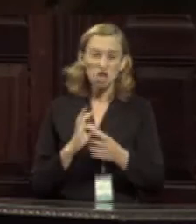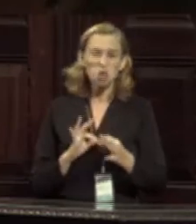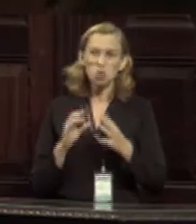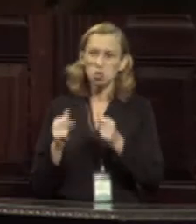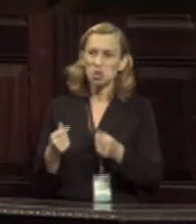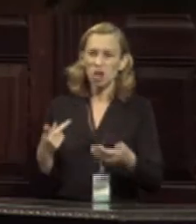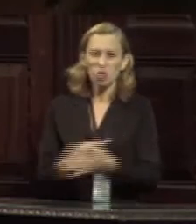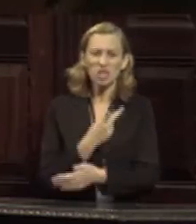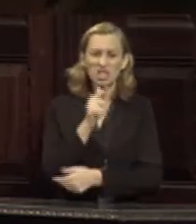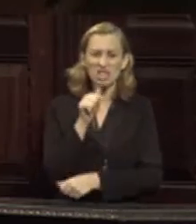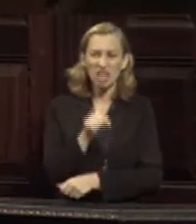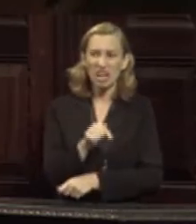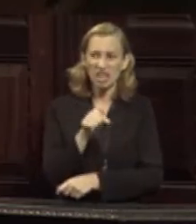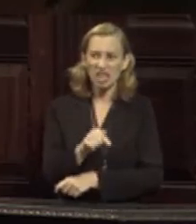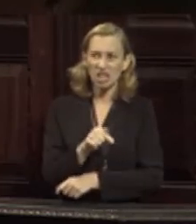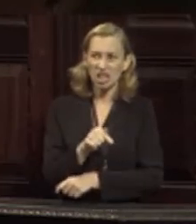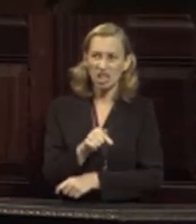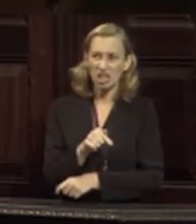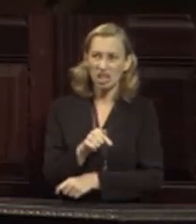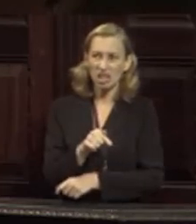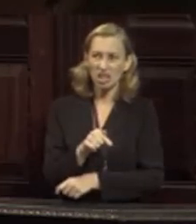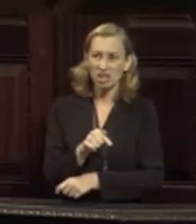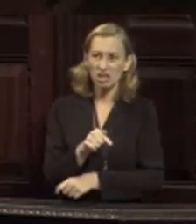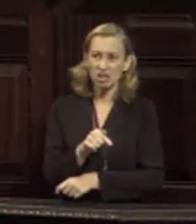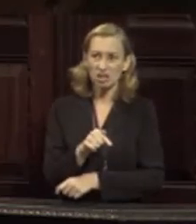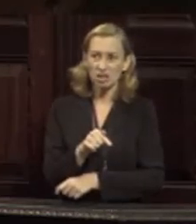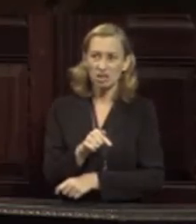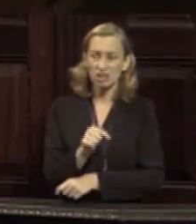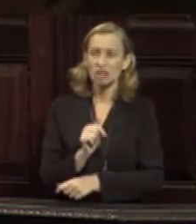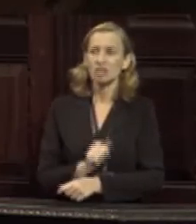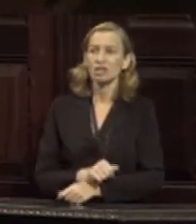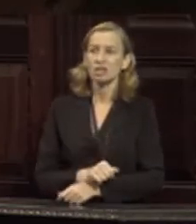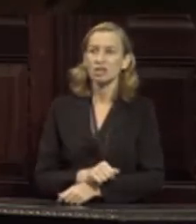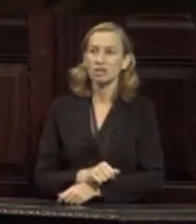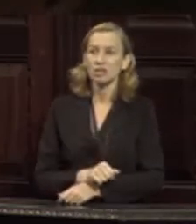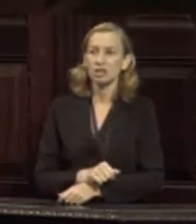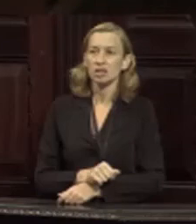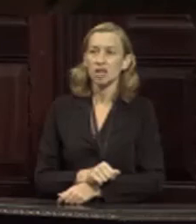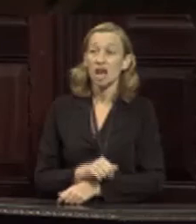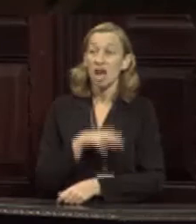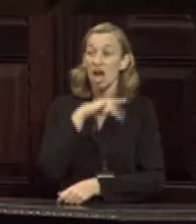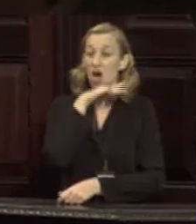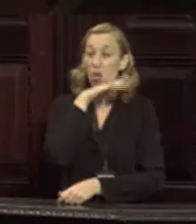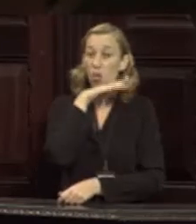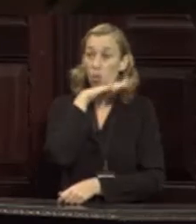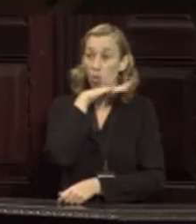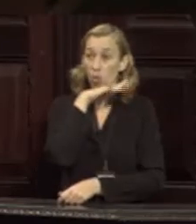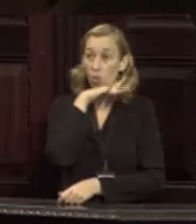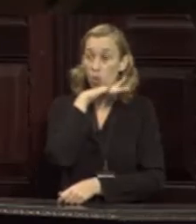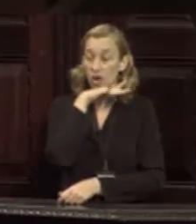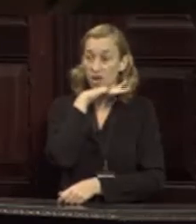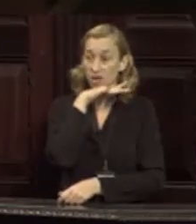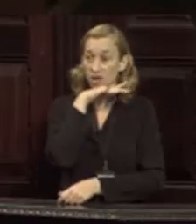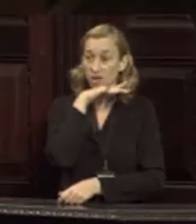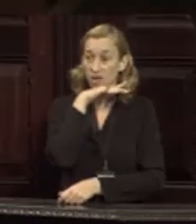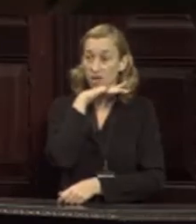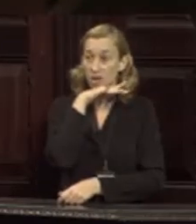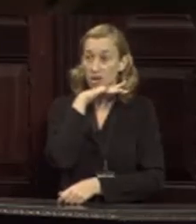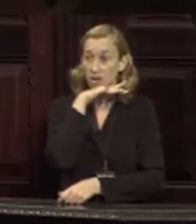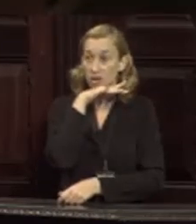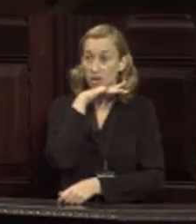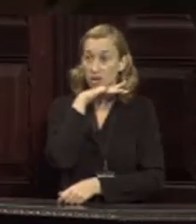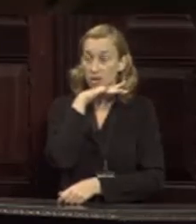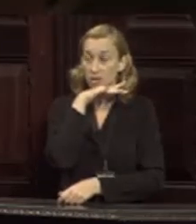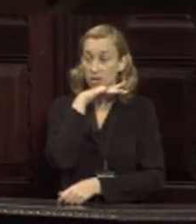da partilha, ele é excelente para a União, mas é uma